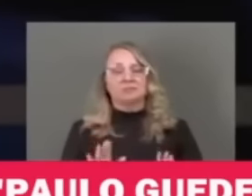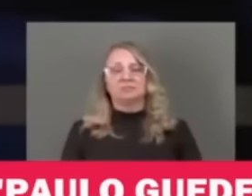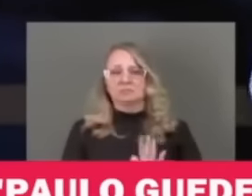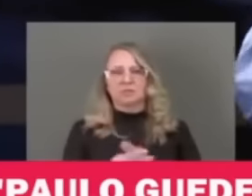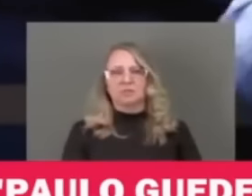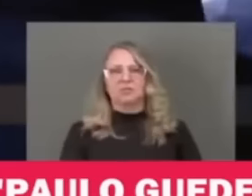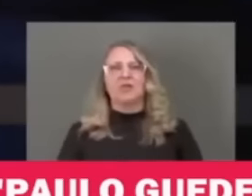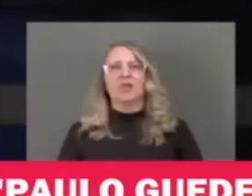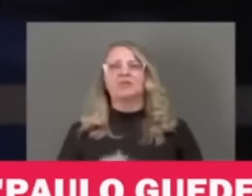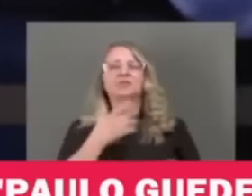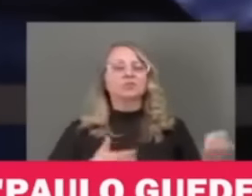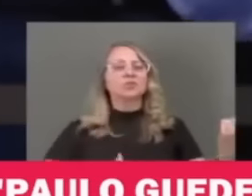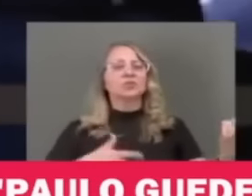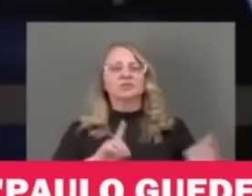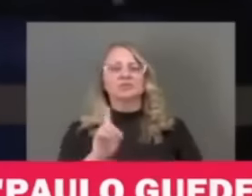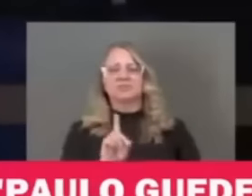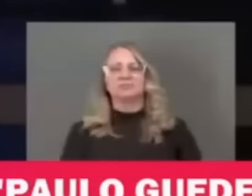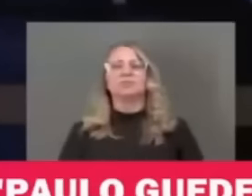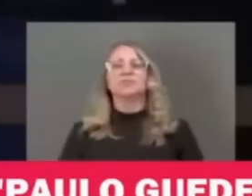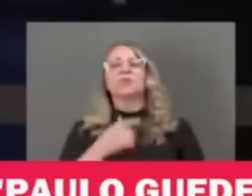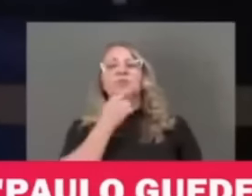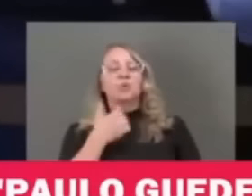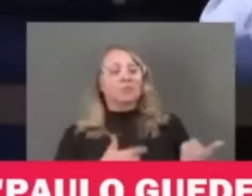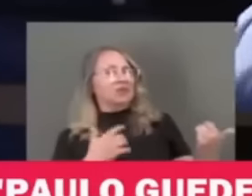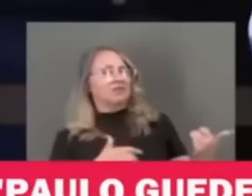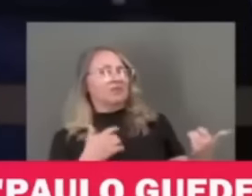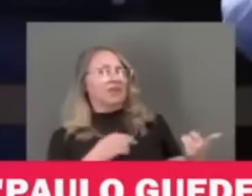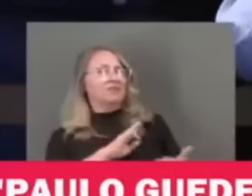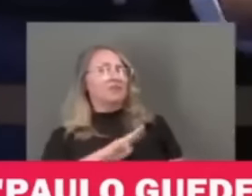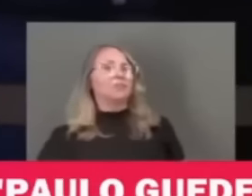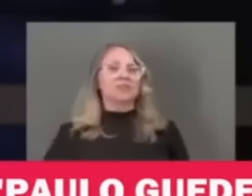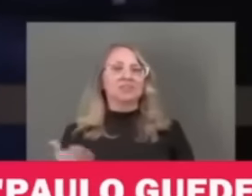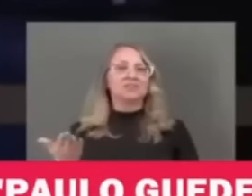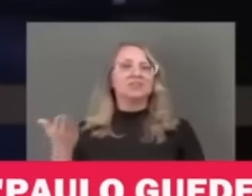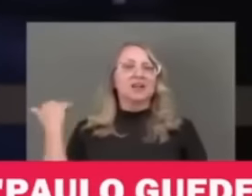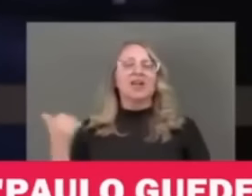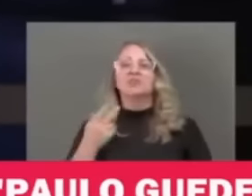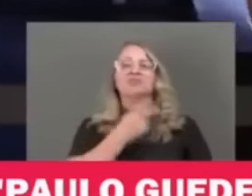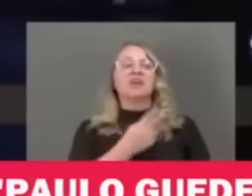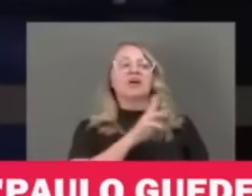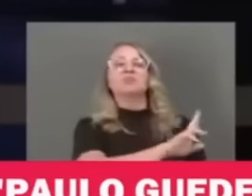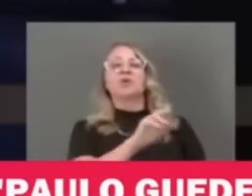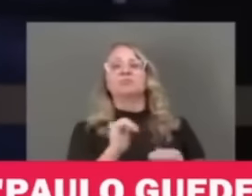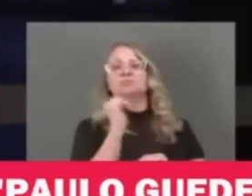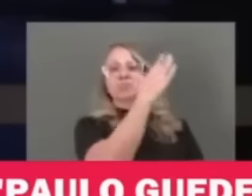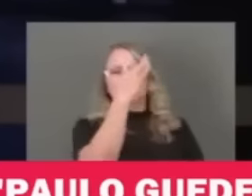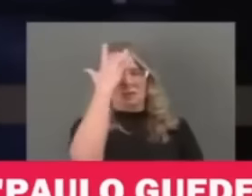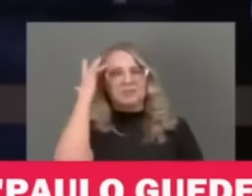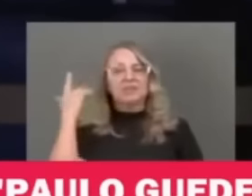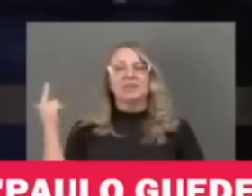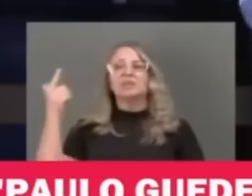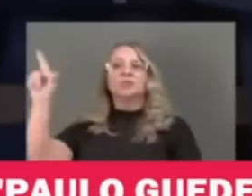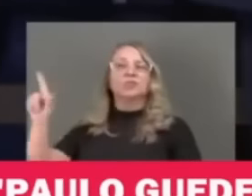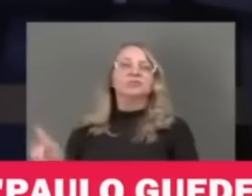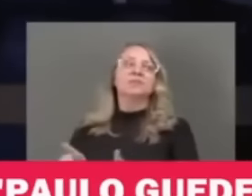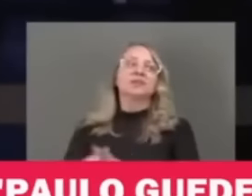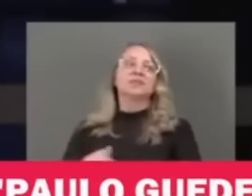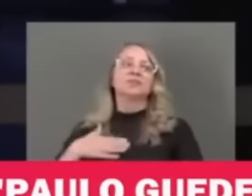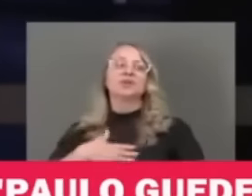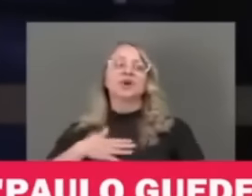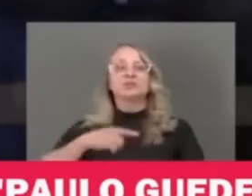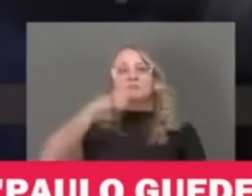tô falando daquele que toca violão porque eu nem falo o nome aquele que toca violão que já foi ministro da prendi com Senador ja Wagner eu não vou dar e B falar nome de ninguém não nem daquele outro lá não vou falar não aquele que